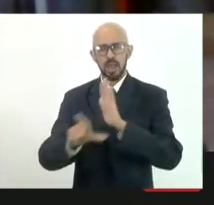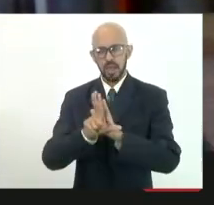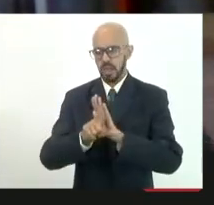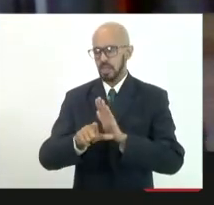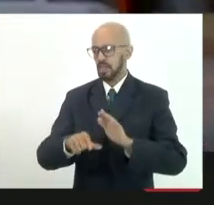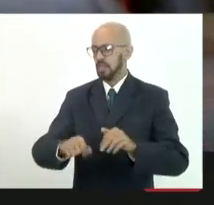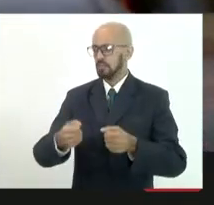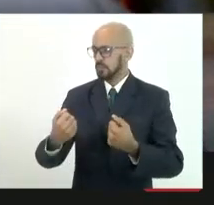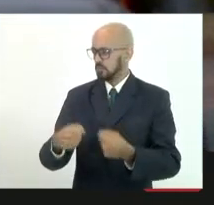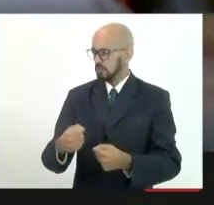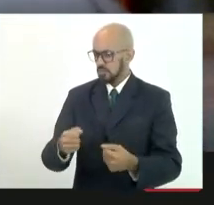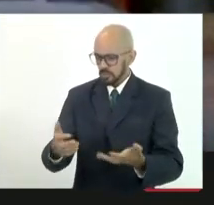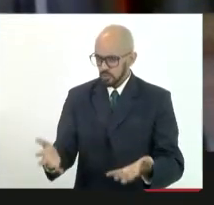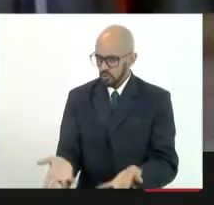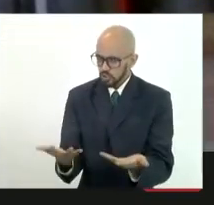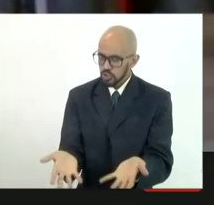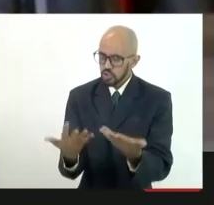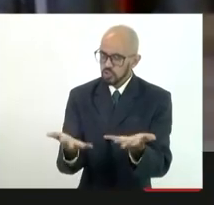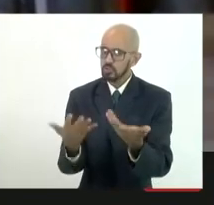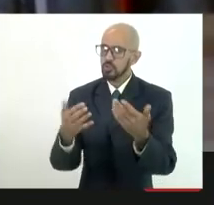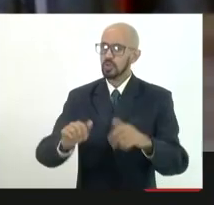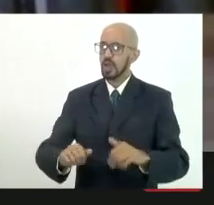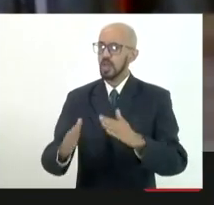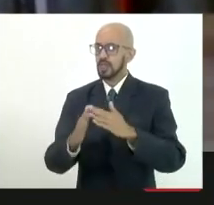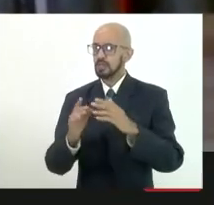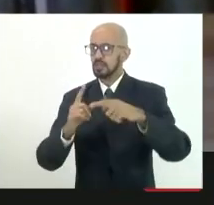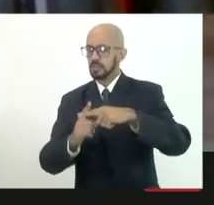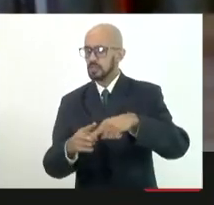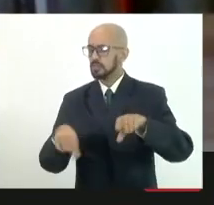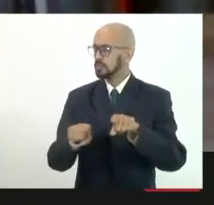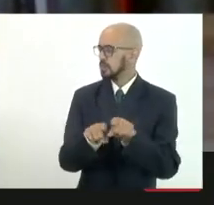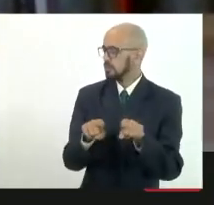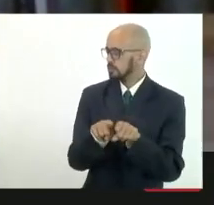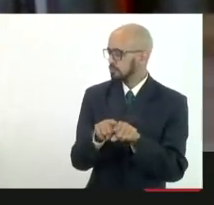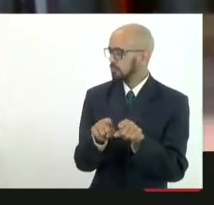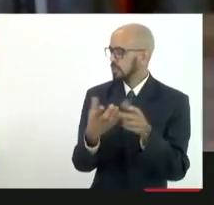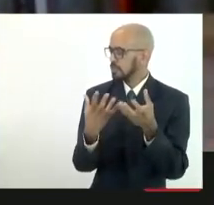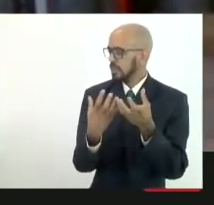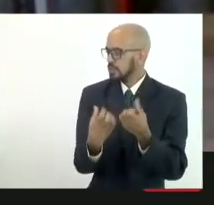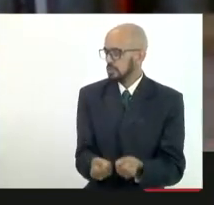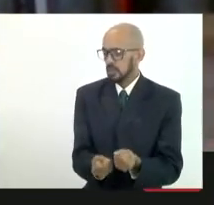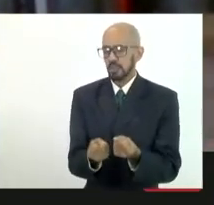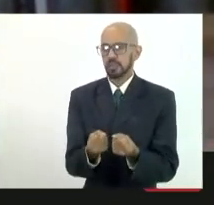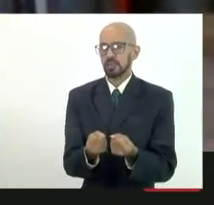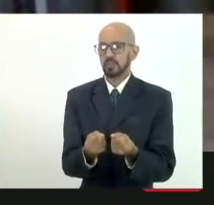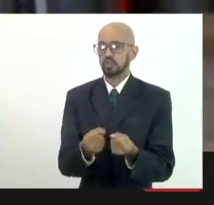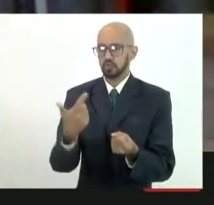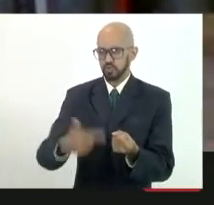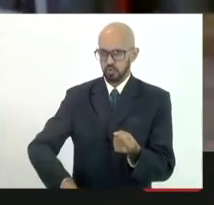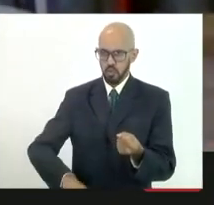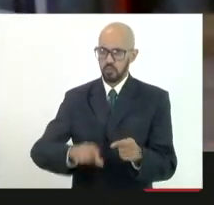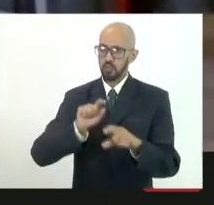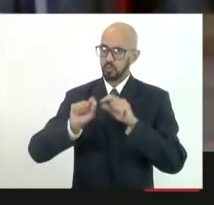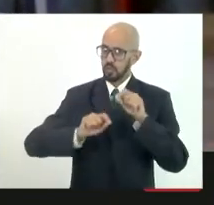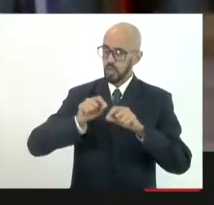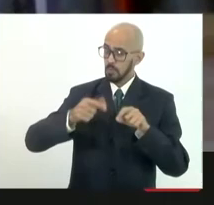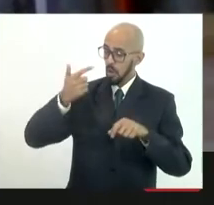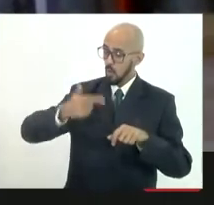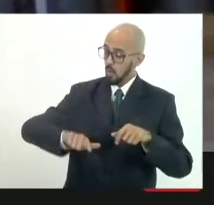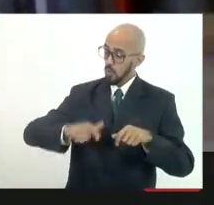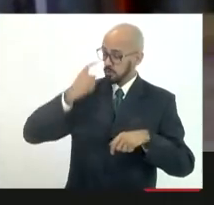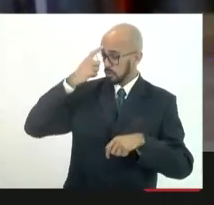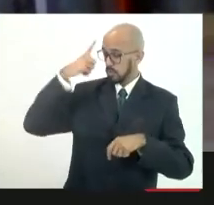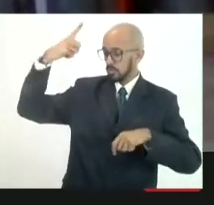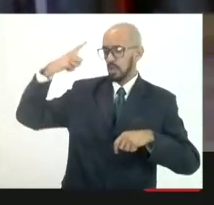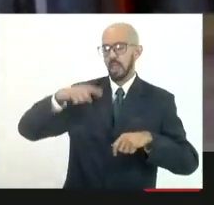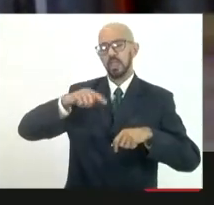que as igrejas também se coloquem dentro dessa linha, né? Também, mais uma vez, é uma outra perspectiva,